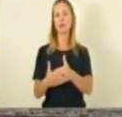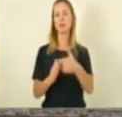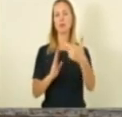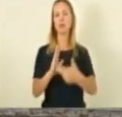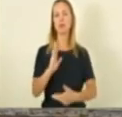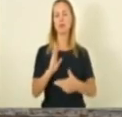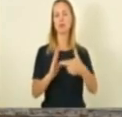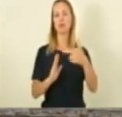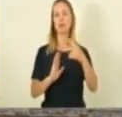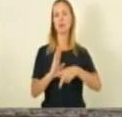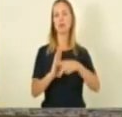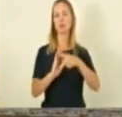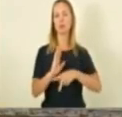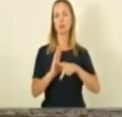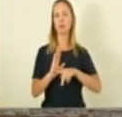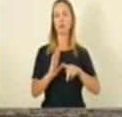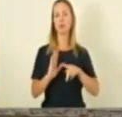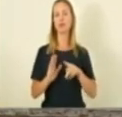matéria na sessão ordinária do dia